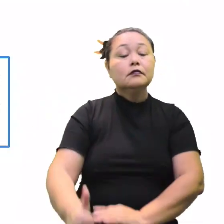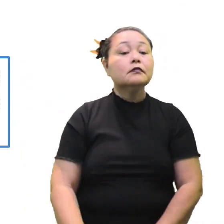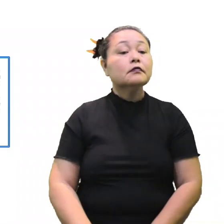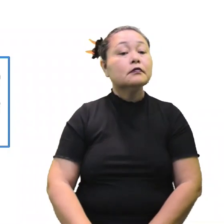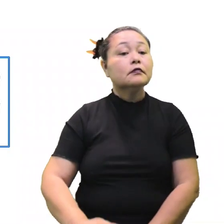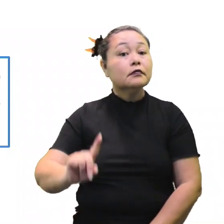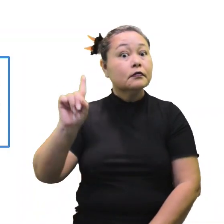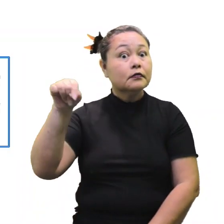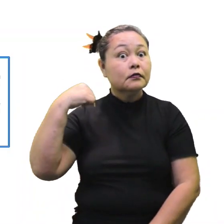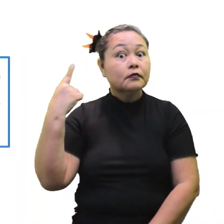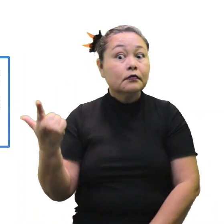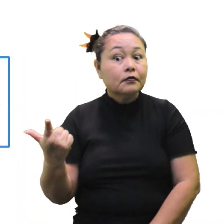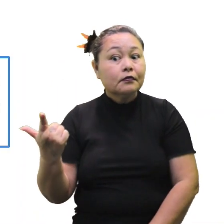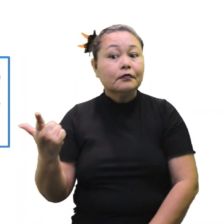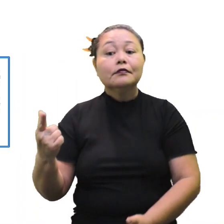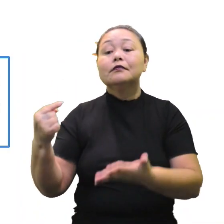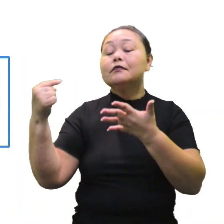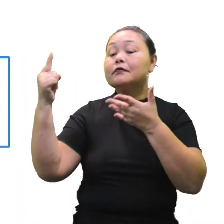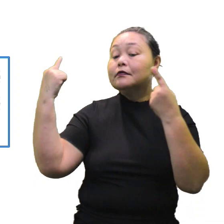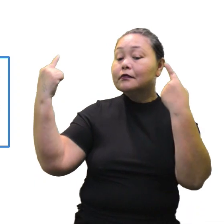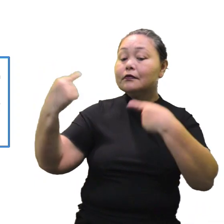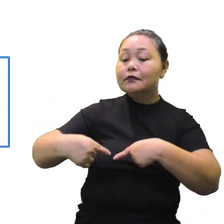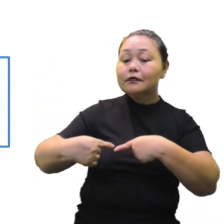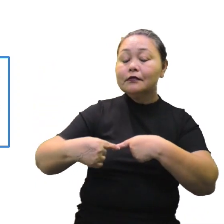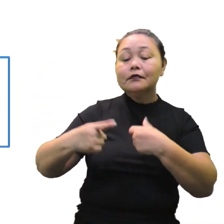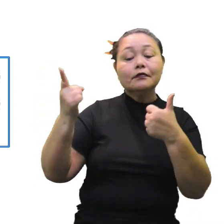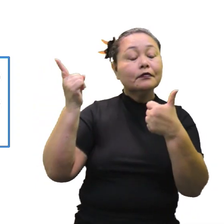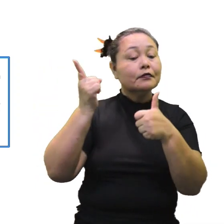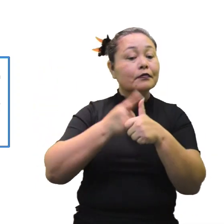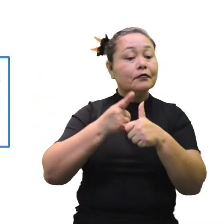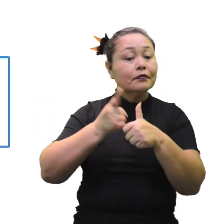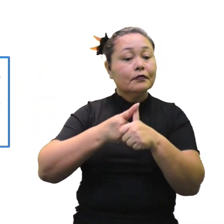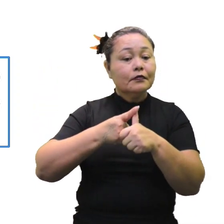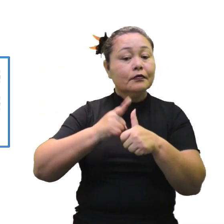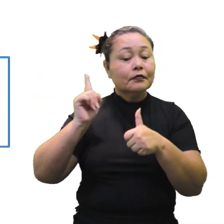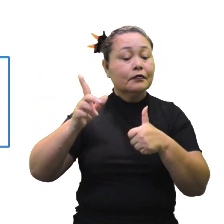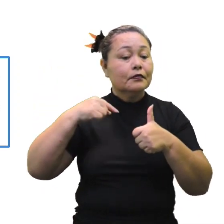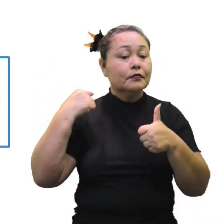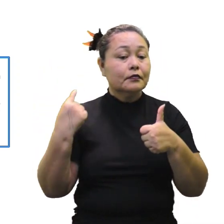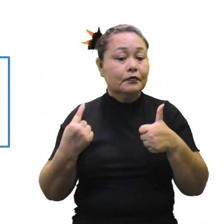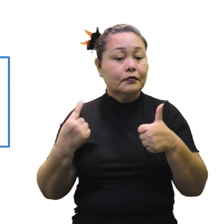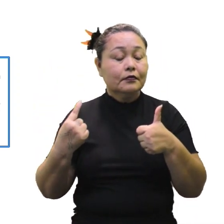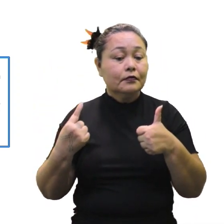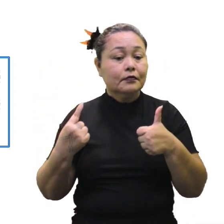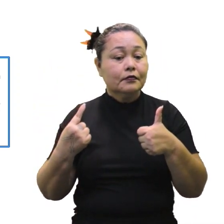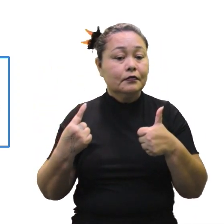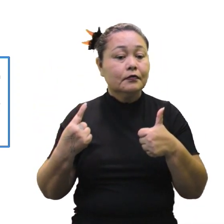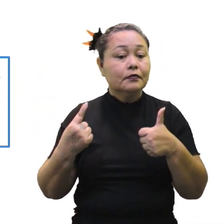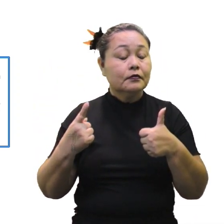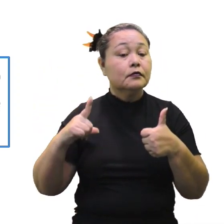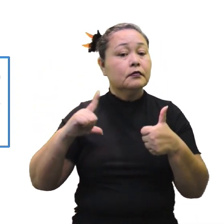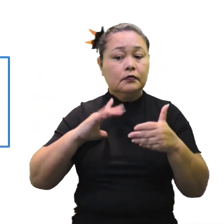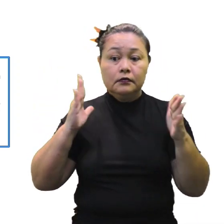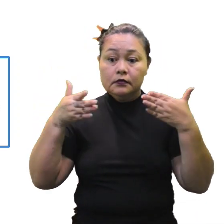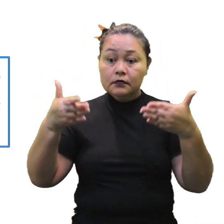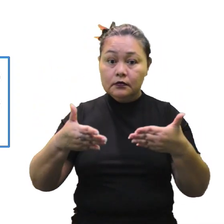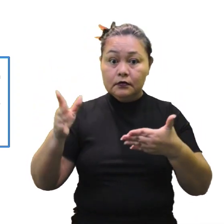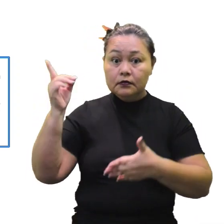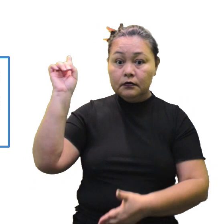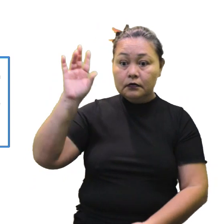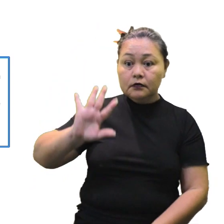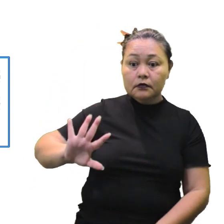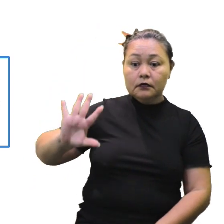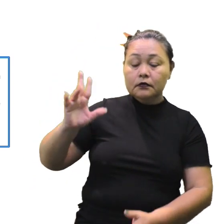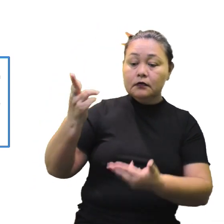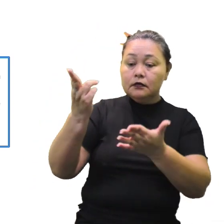21. Quais são esses desafios? Primeiramente, a gente ficou muito atento a essa charge